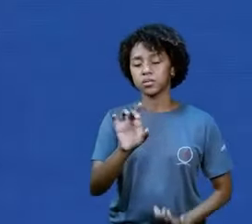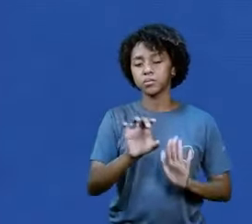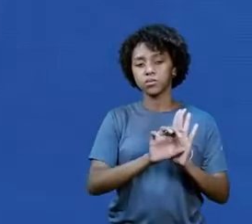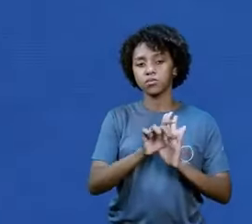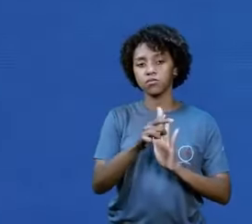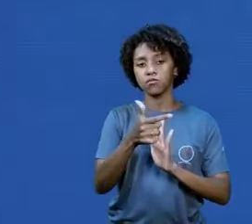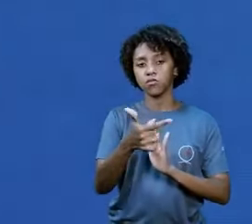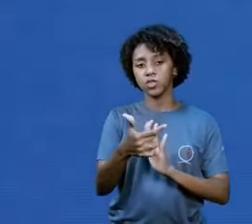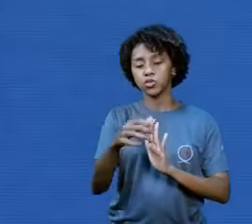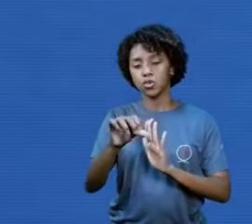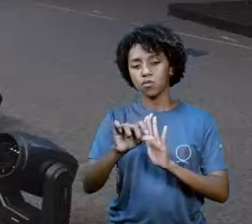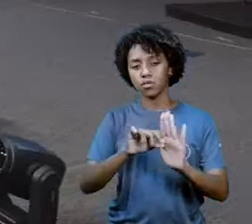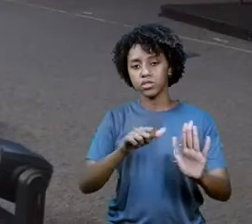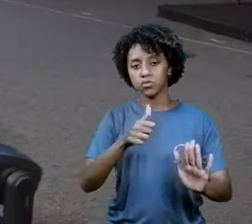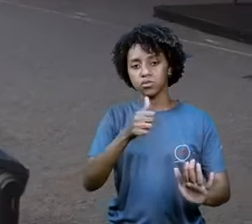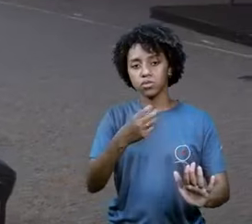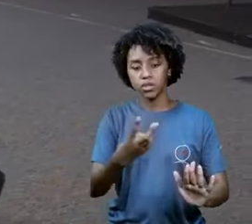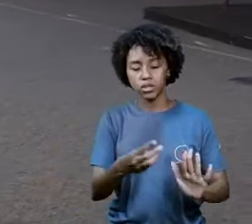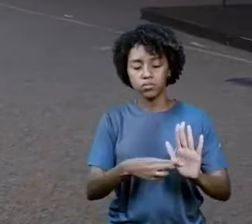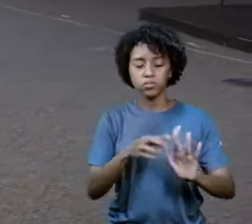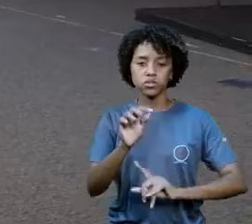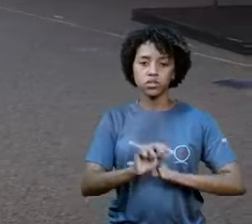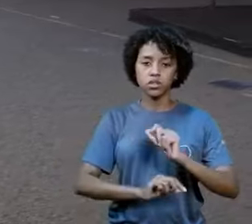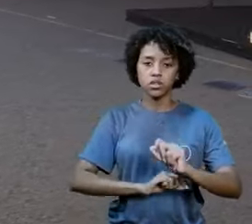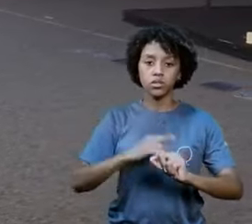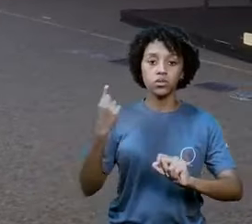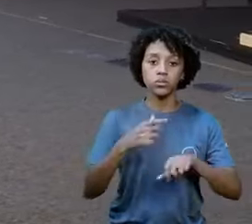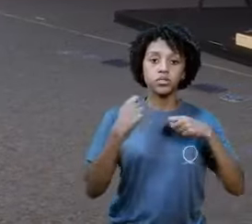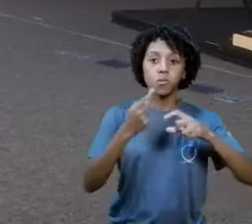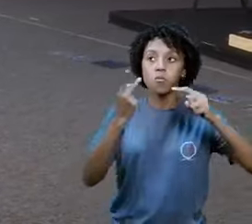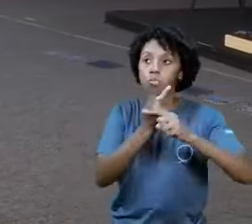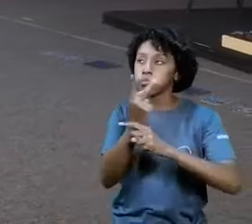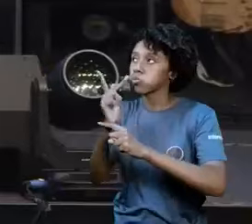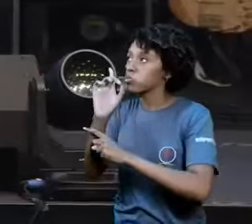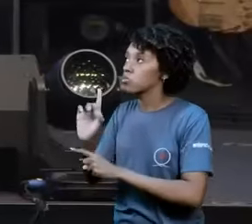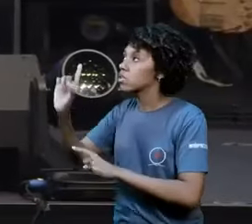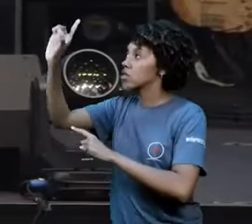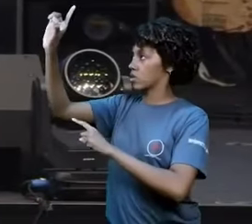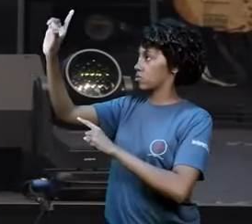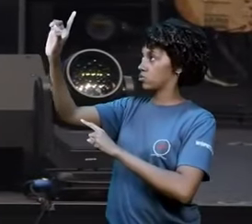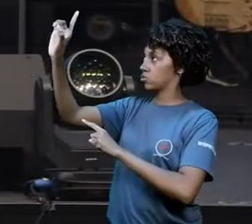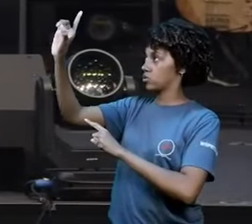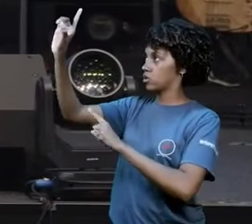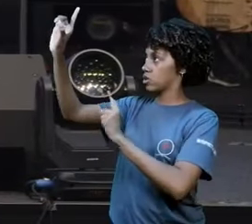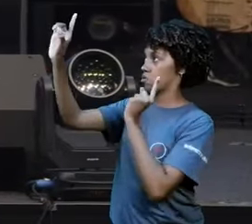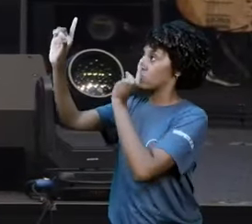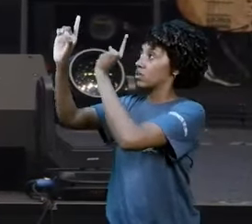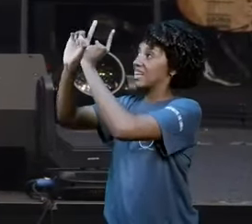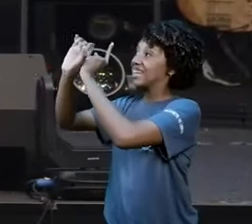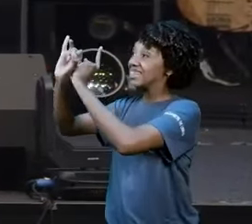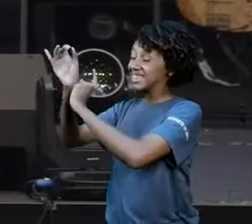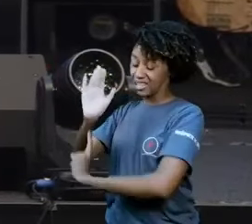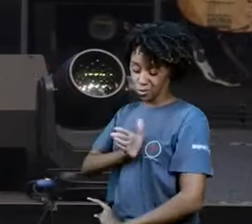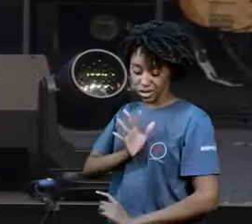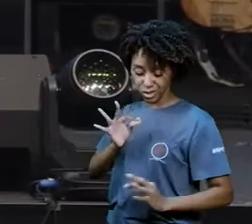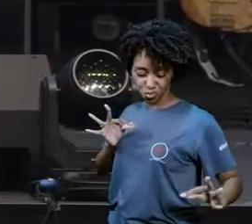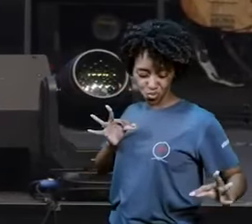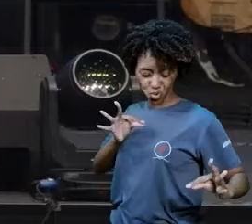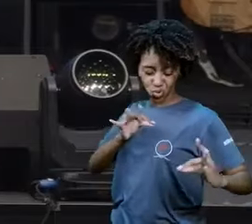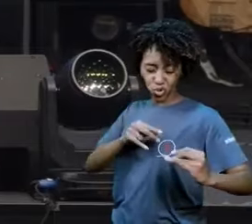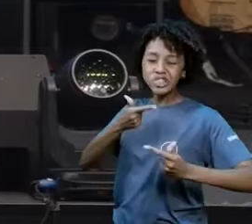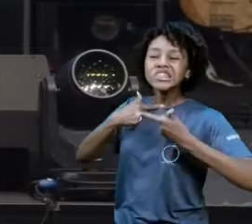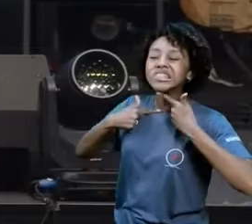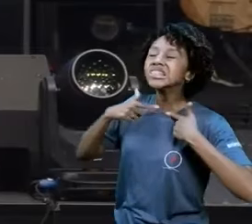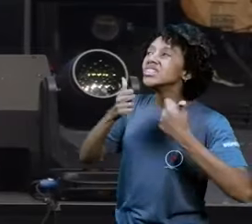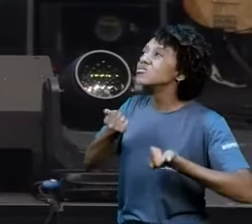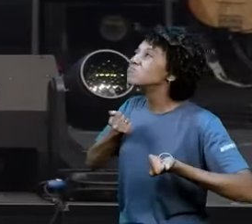13 buscar-me eis e me achareis quando me buscardes de todo o vosso